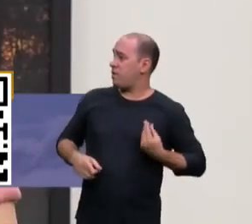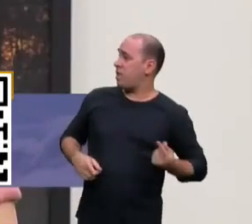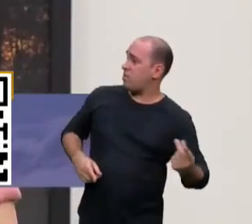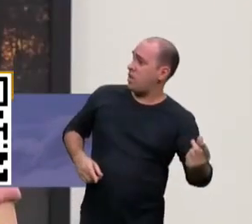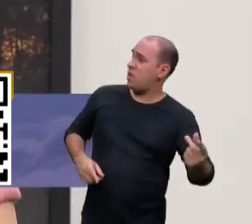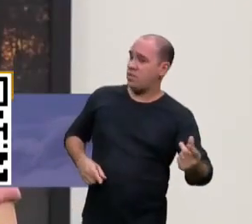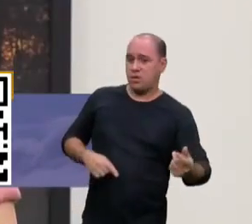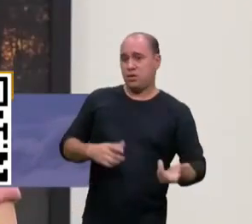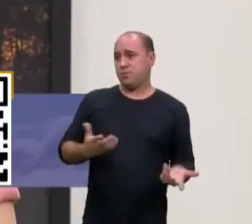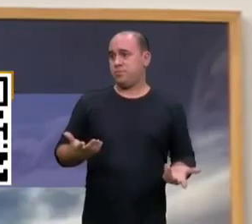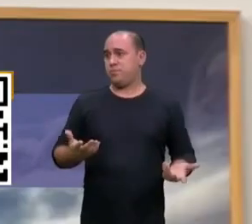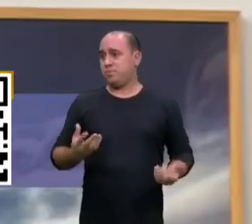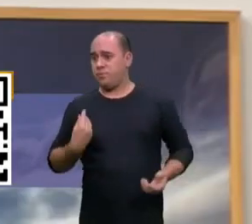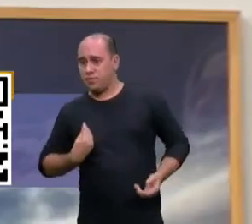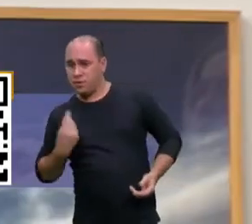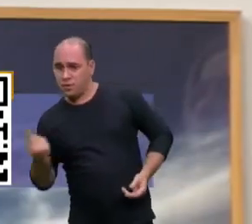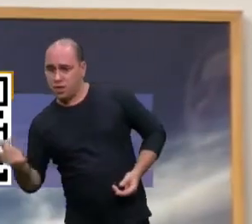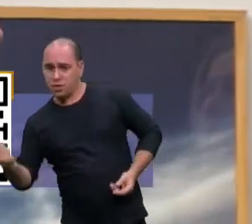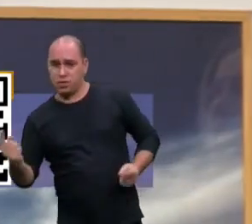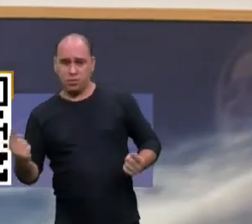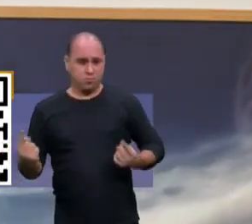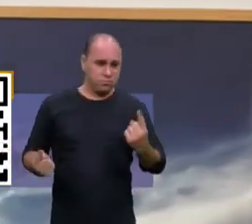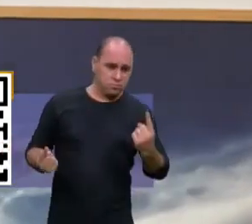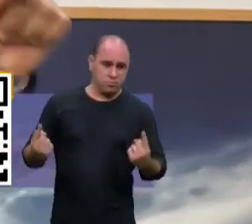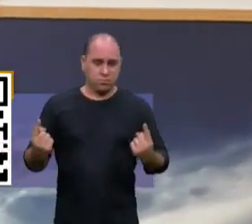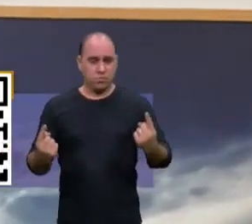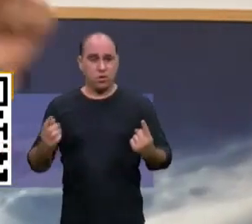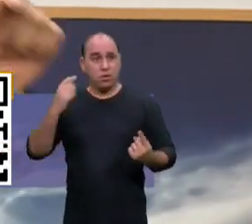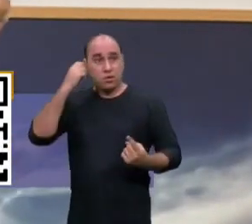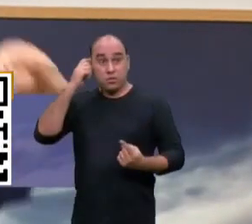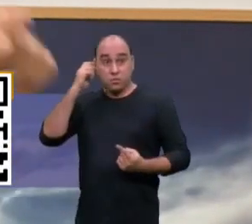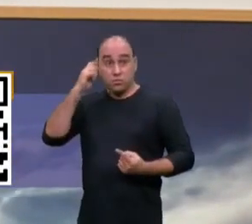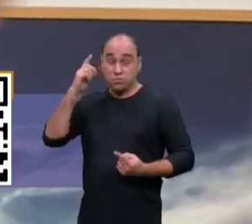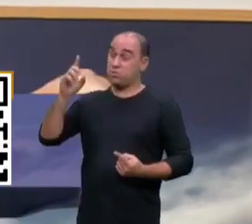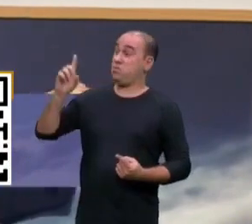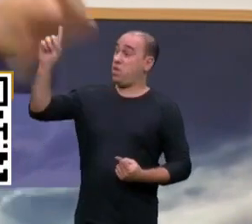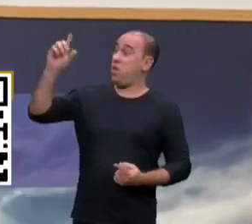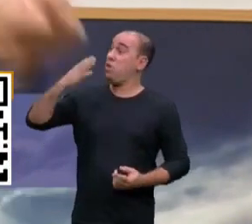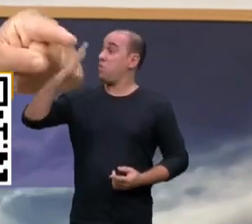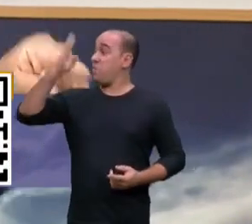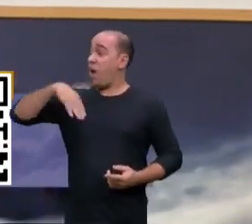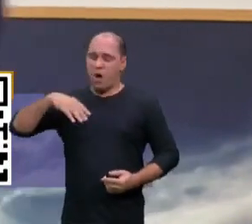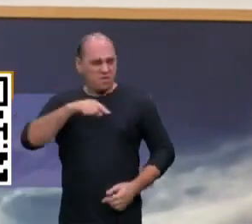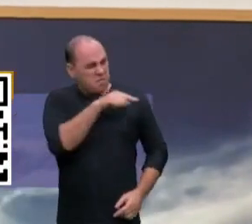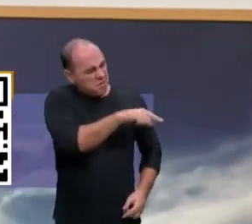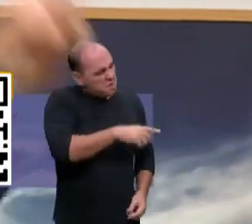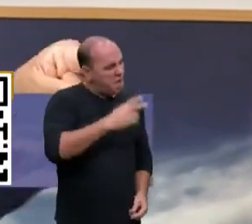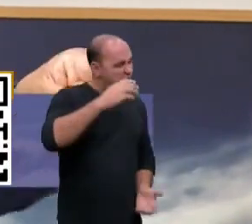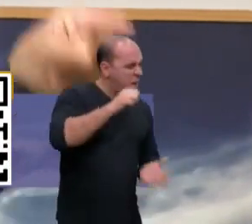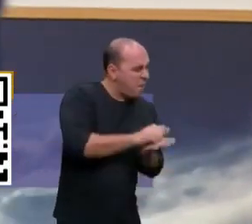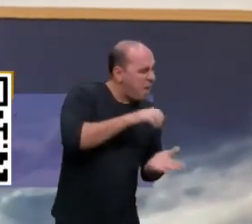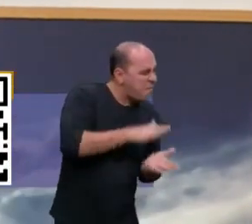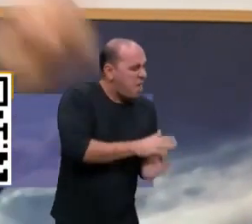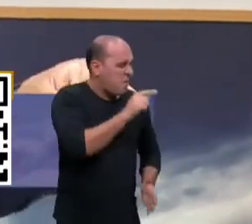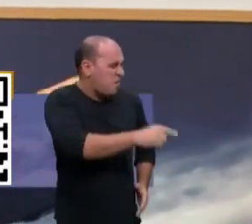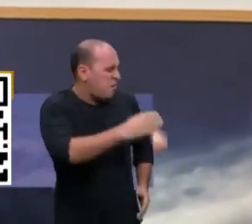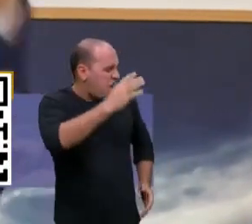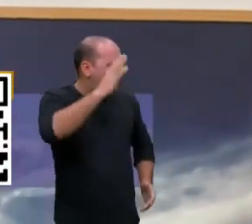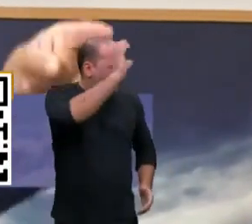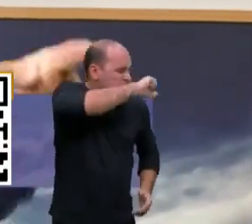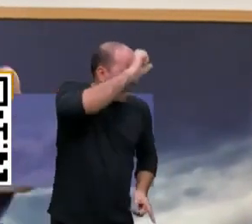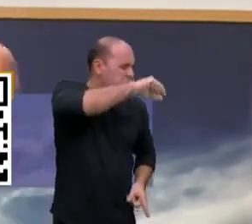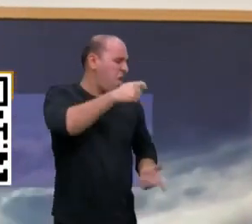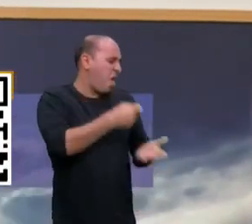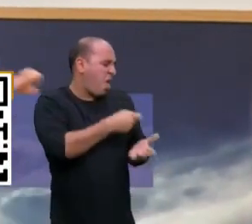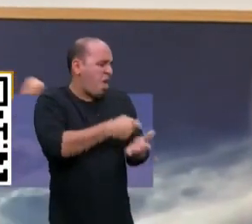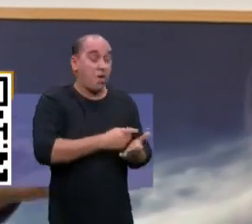é só quando eu terminar de Cruel uma eternidade para beber os mal que fica botando o dedo na ferida fase toma aprendi que mandou pecar agora você vai